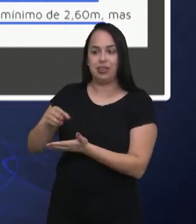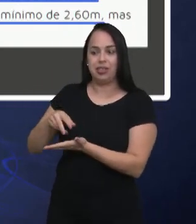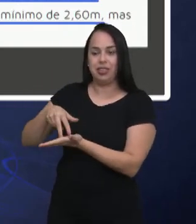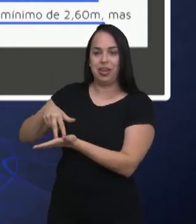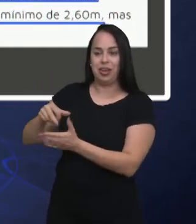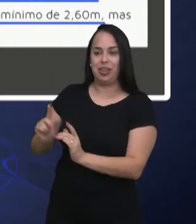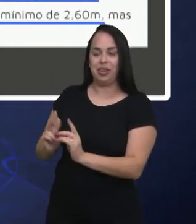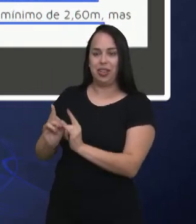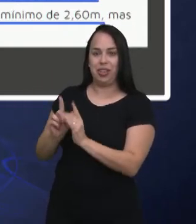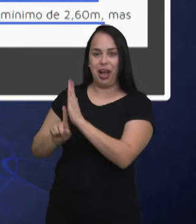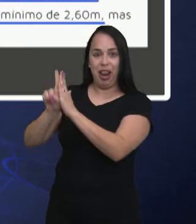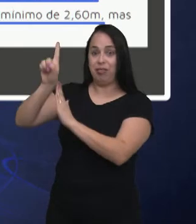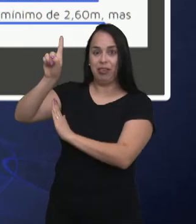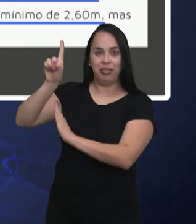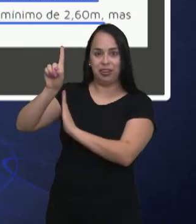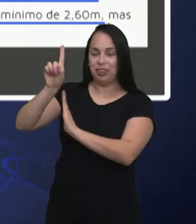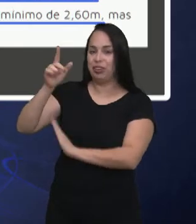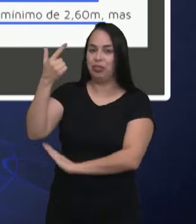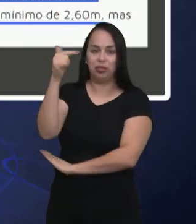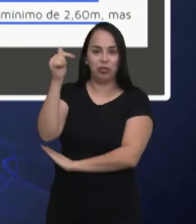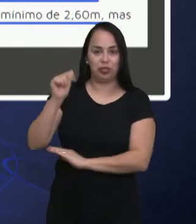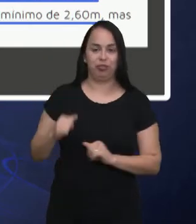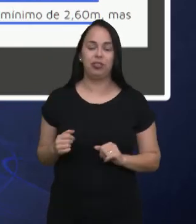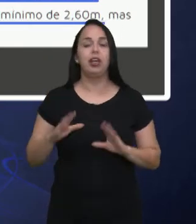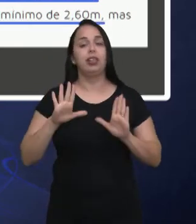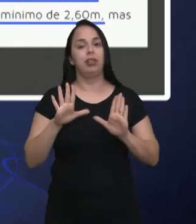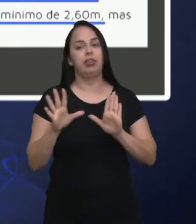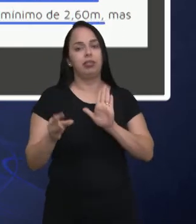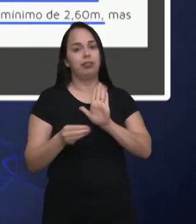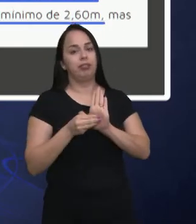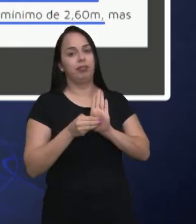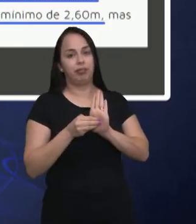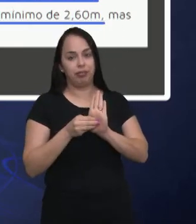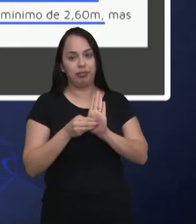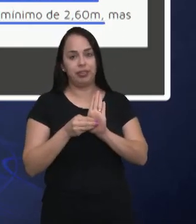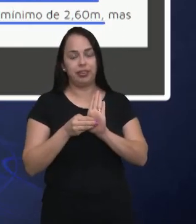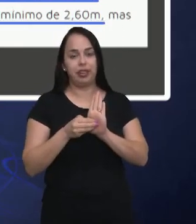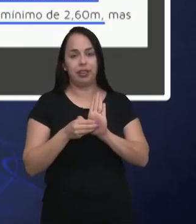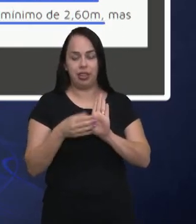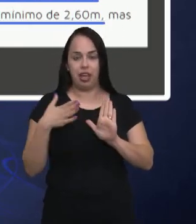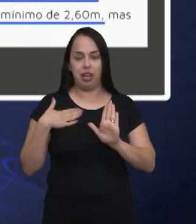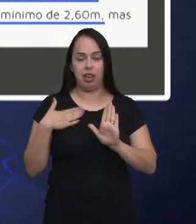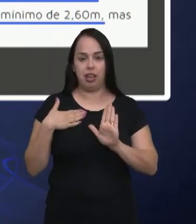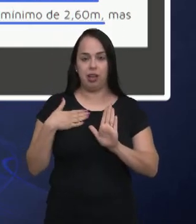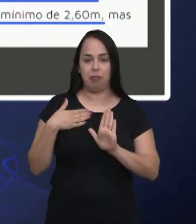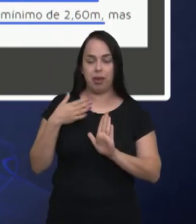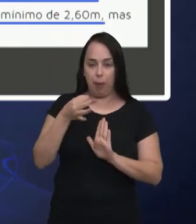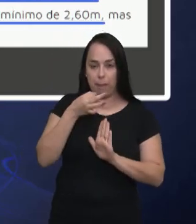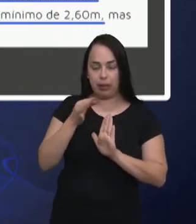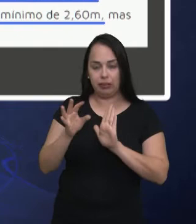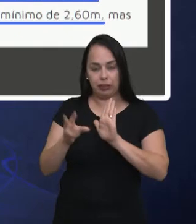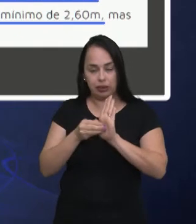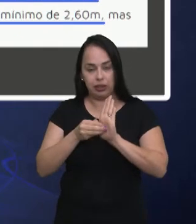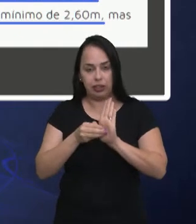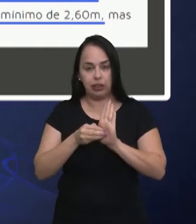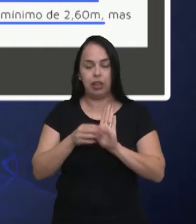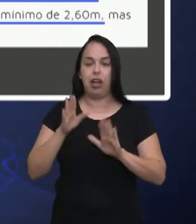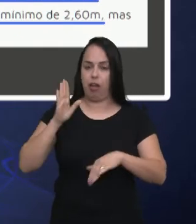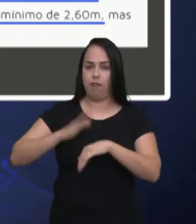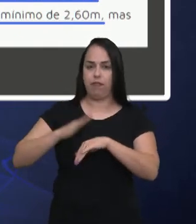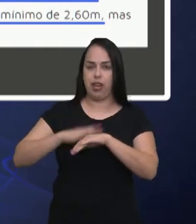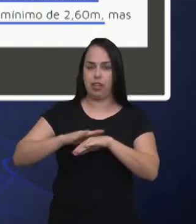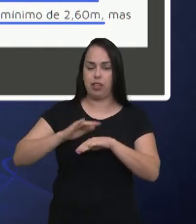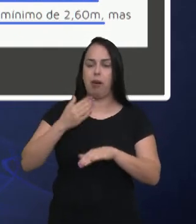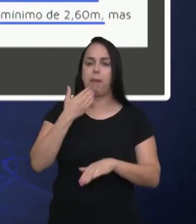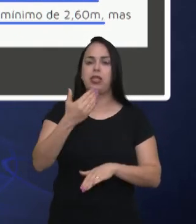Eu fiz uma emenda, uma das emendas minha, vereadora Amélia Naomi, que fiz